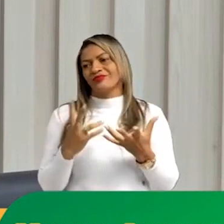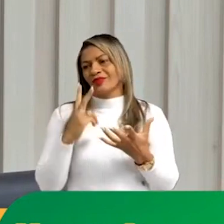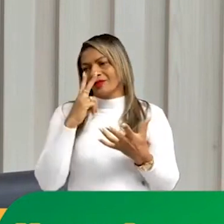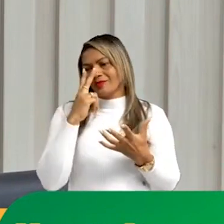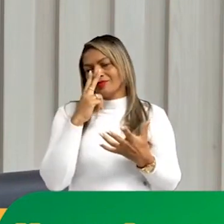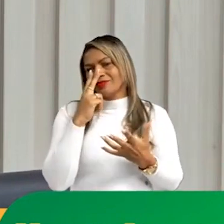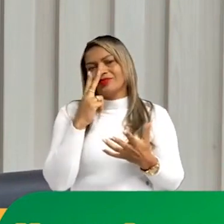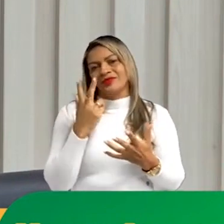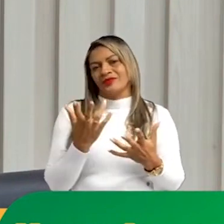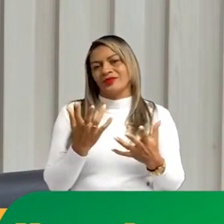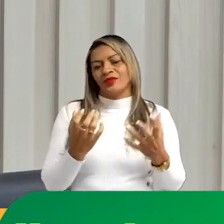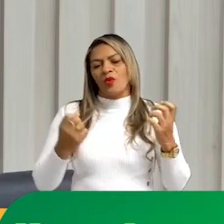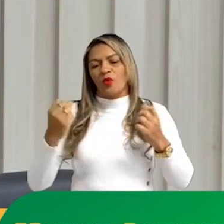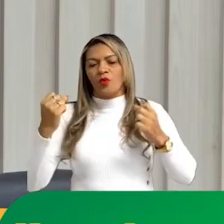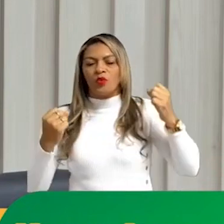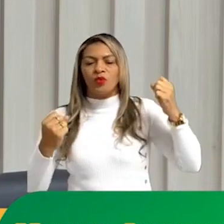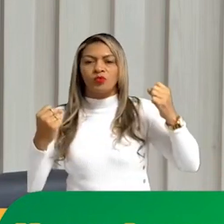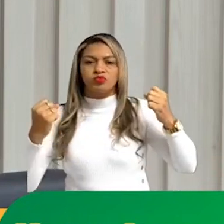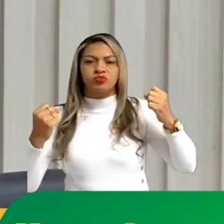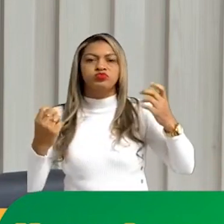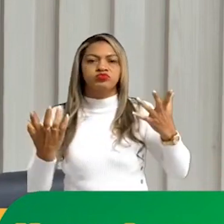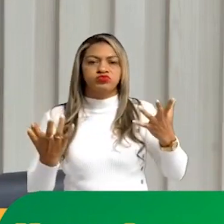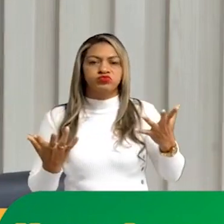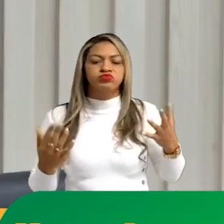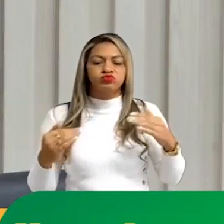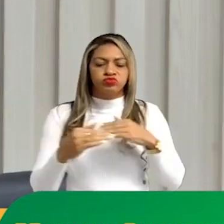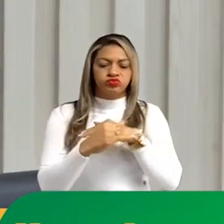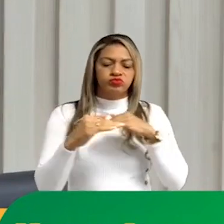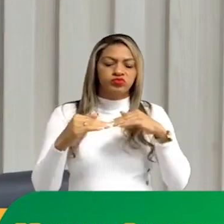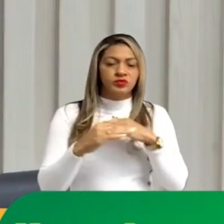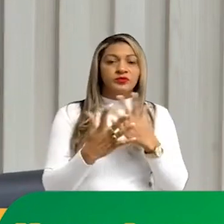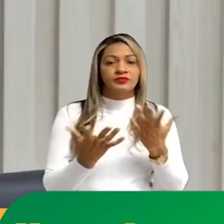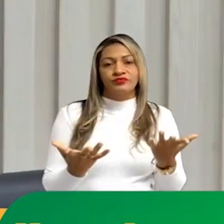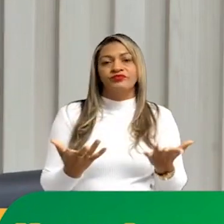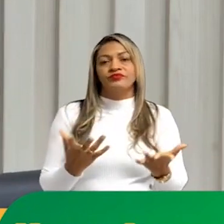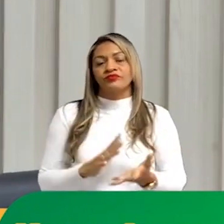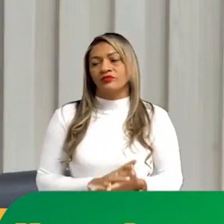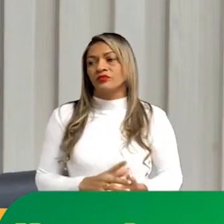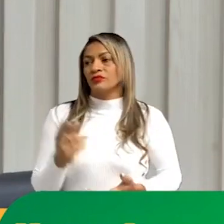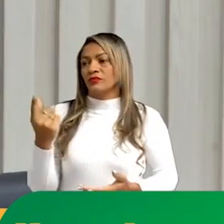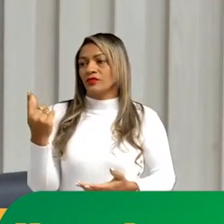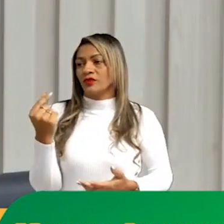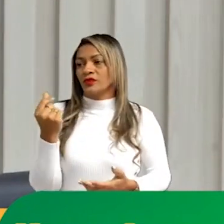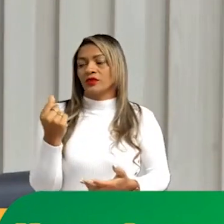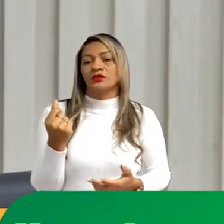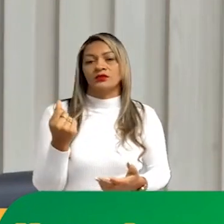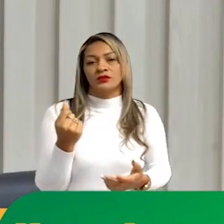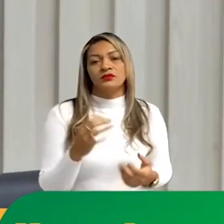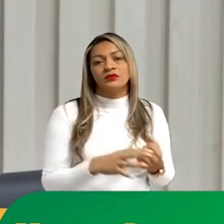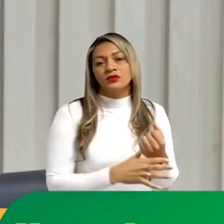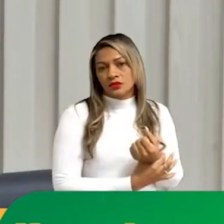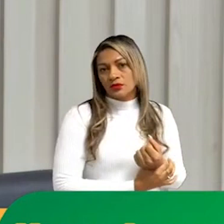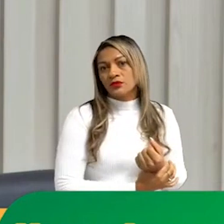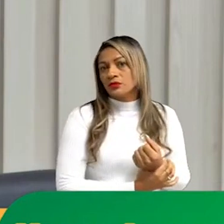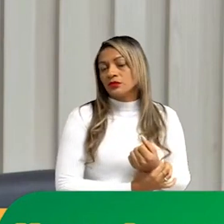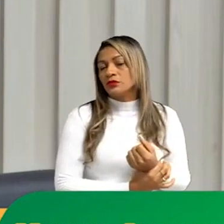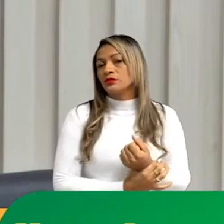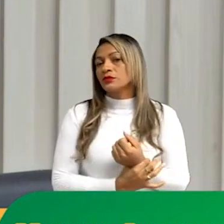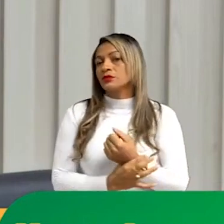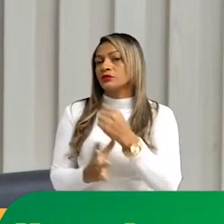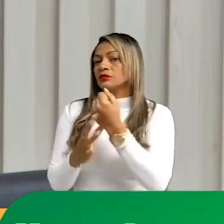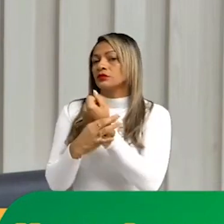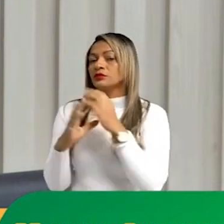as escolas municipais, estaduais, que tenham ações efetivas, concretas, e a Câmara vai lá